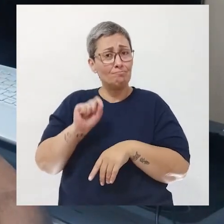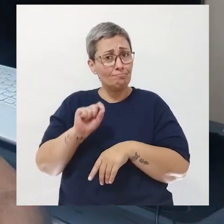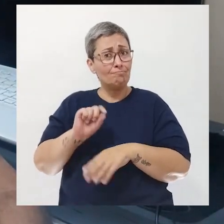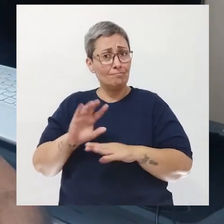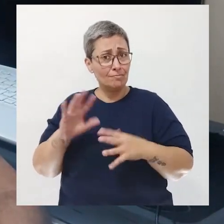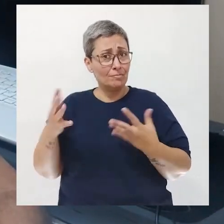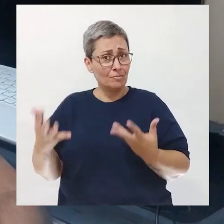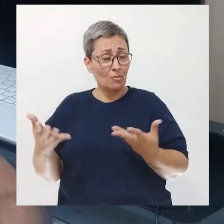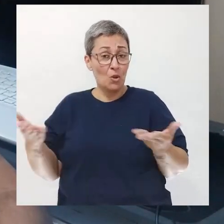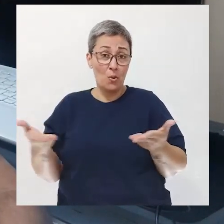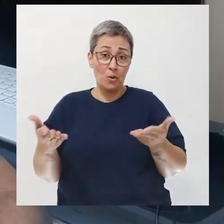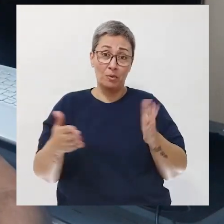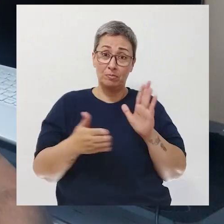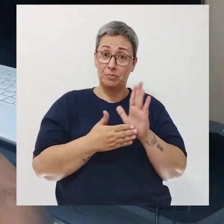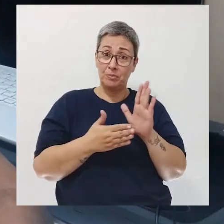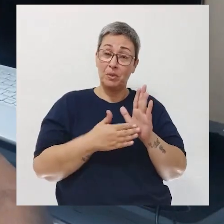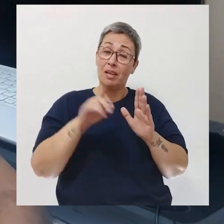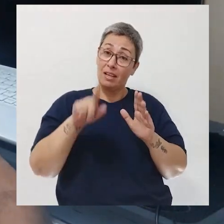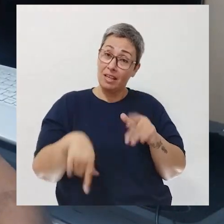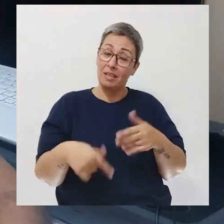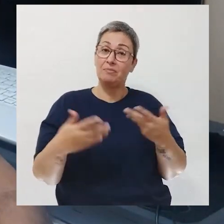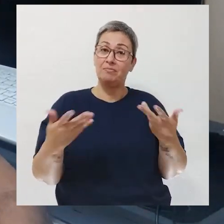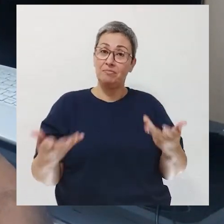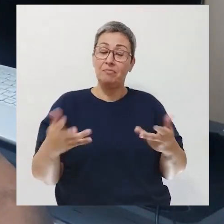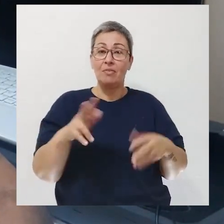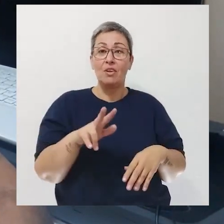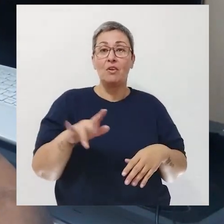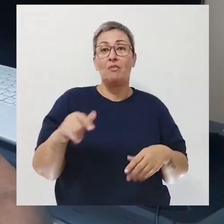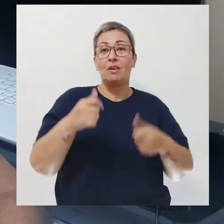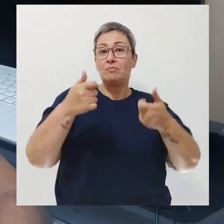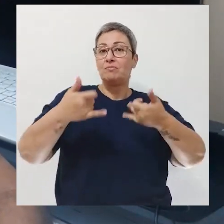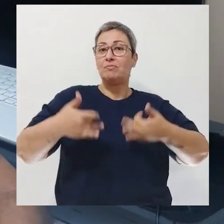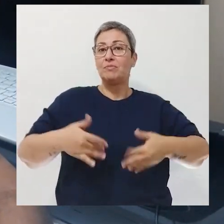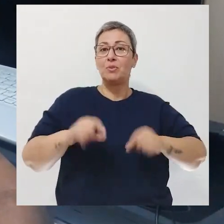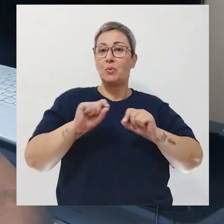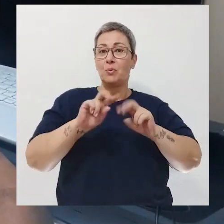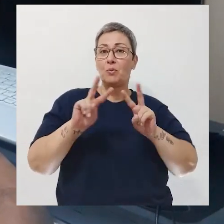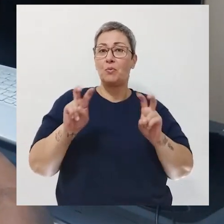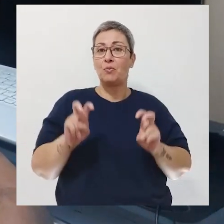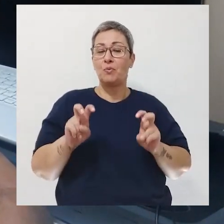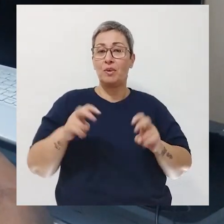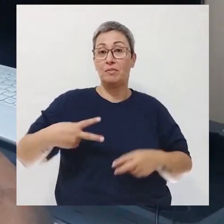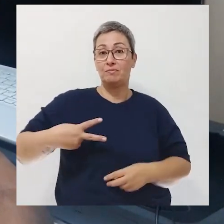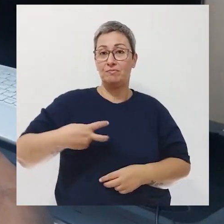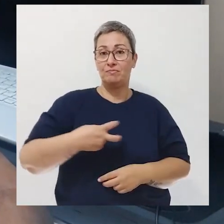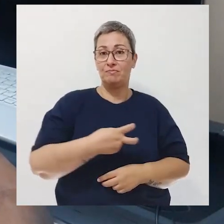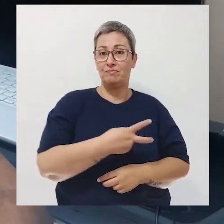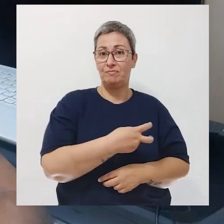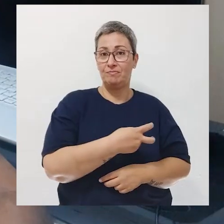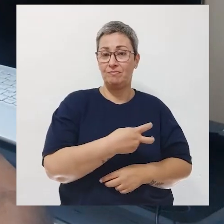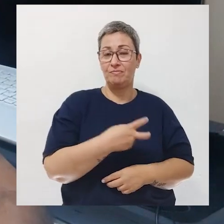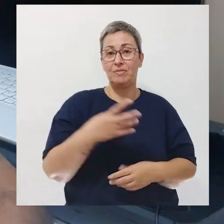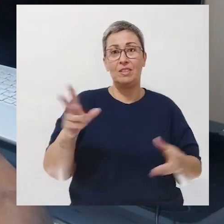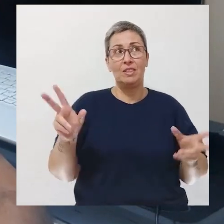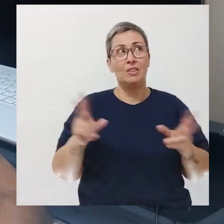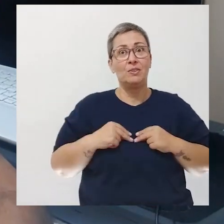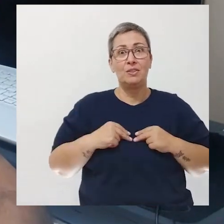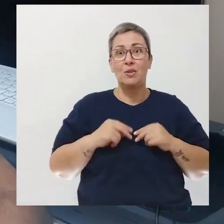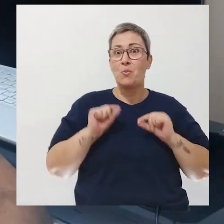todo, inclusive com estas situações. E a proposta de hoje é exatamente essa. Hoje nós vamos falar